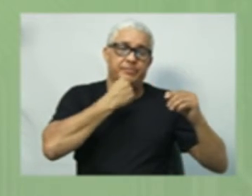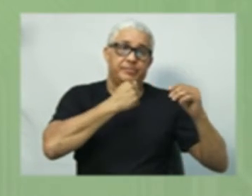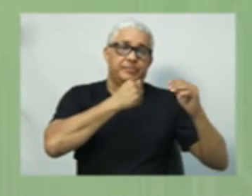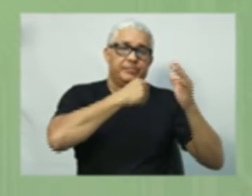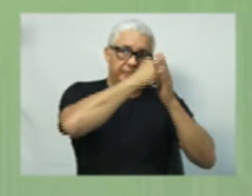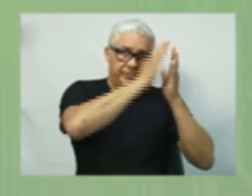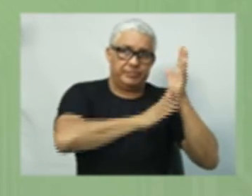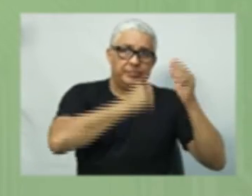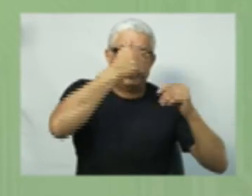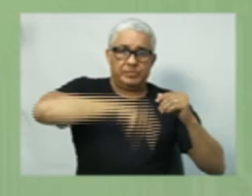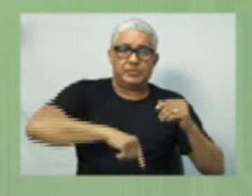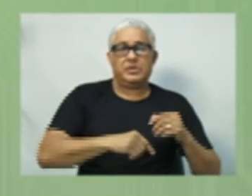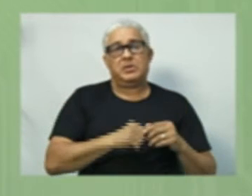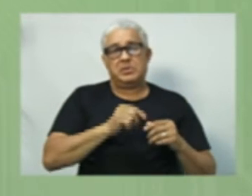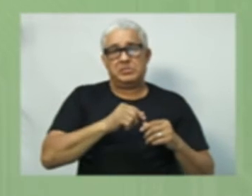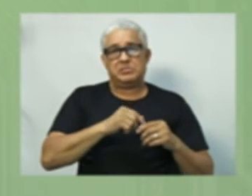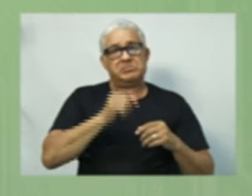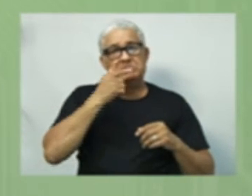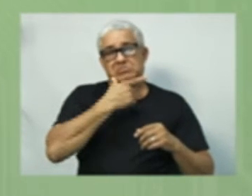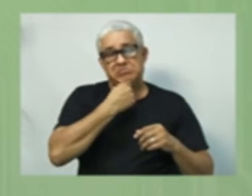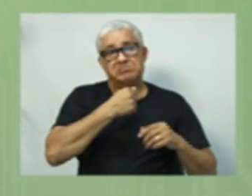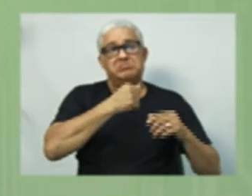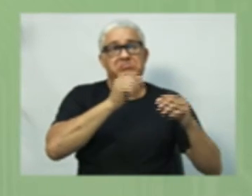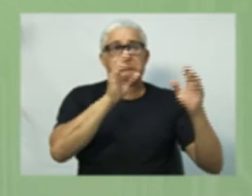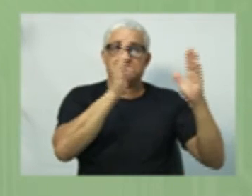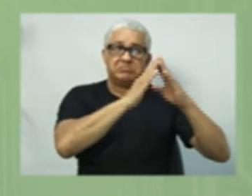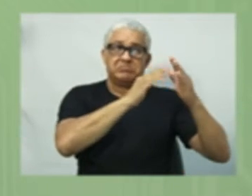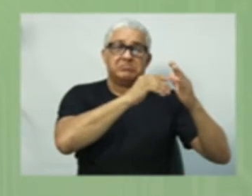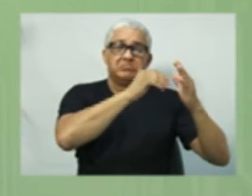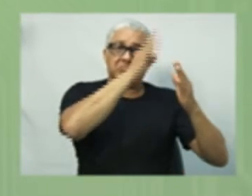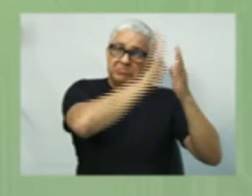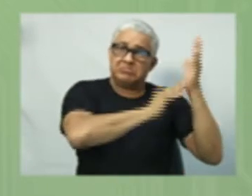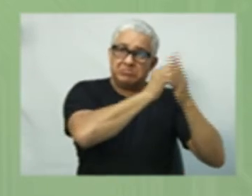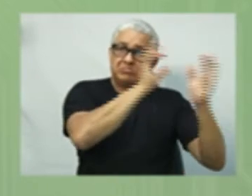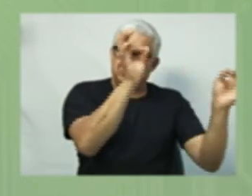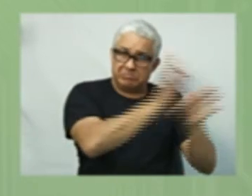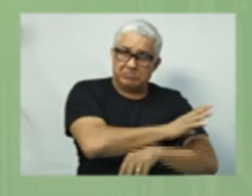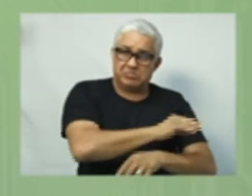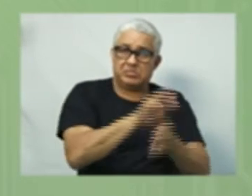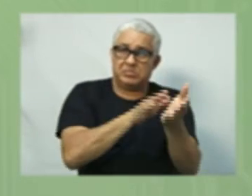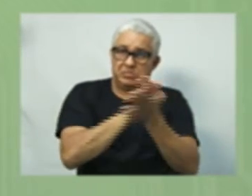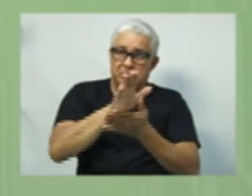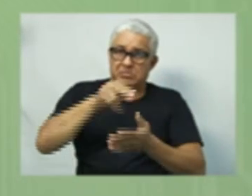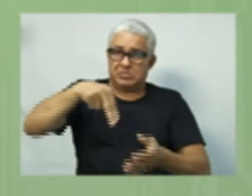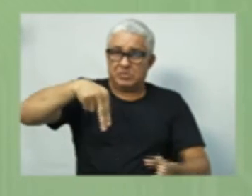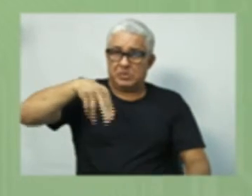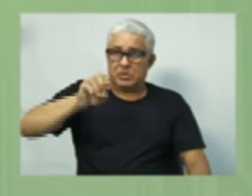pintor, ele pintou a casa, emitiu uma nota. Quando ele pintou a casa, aquilo ali foi o...